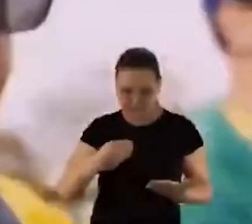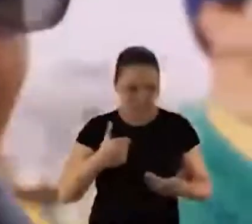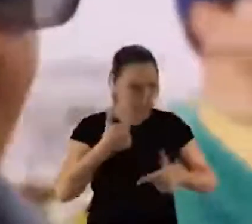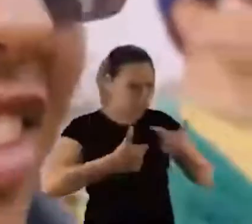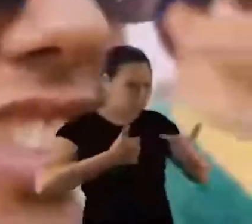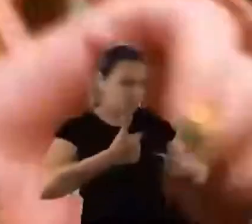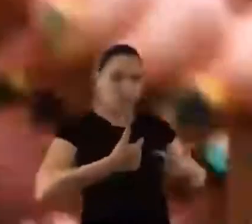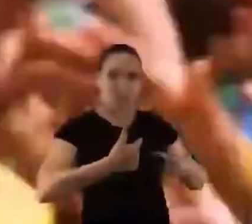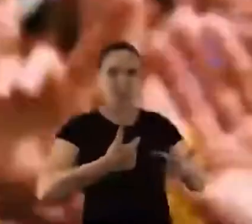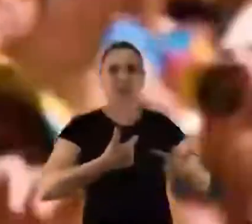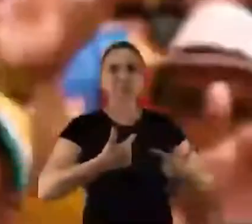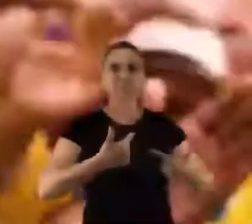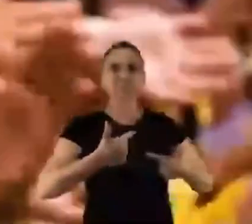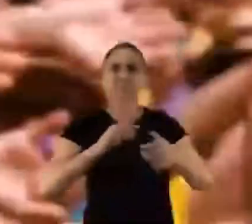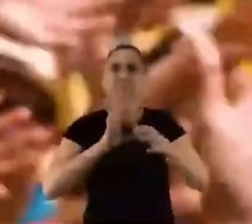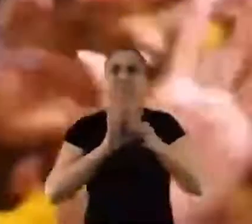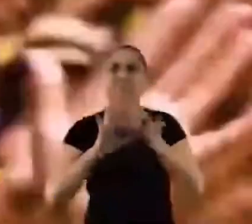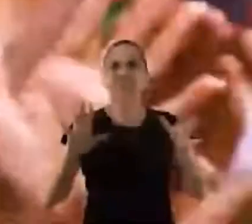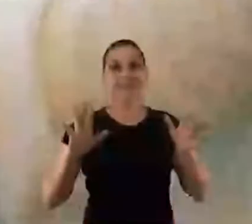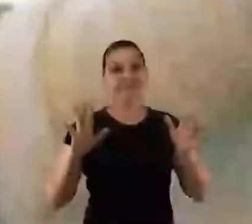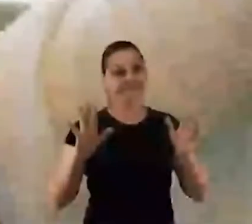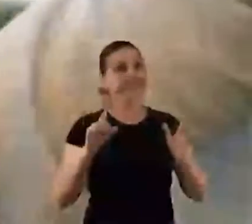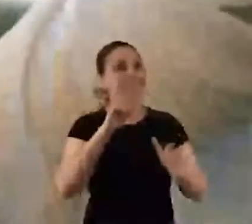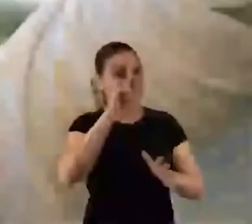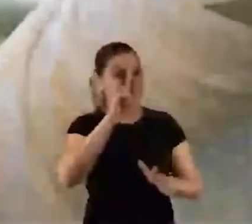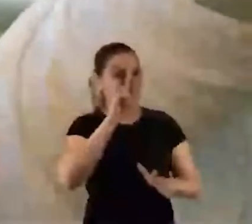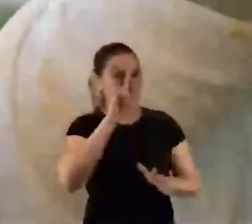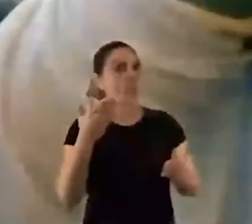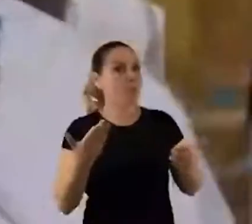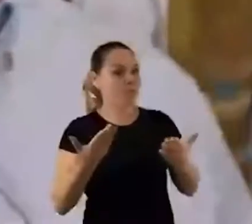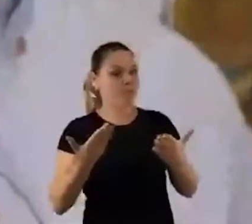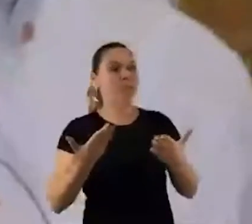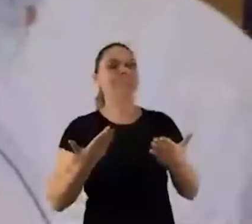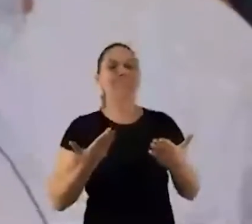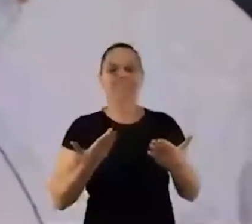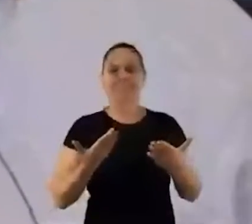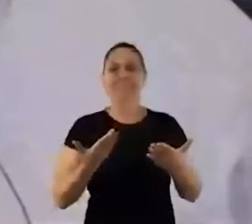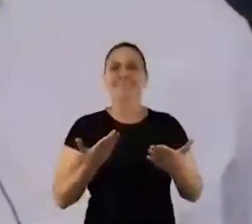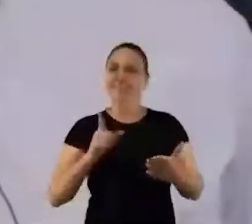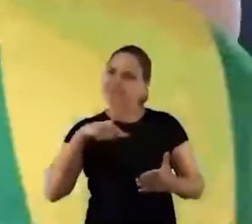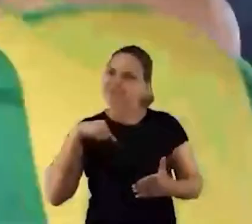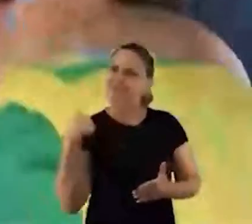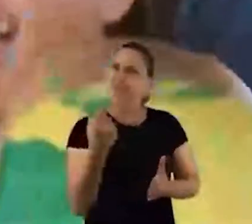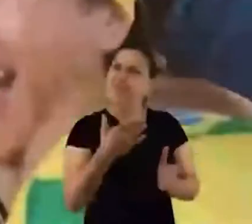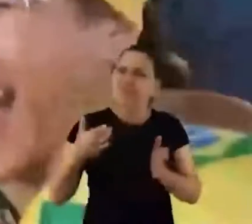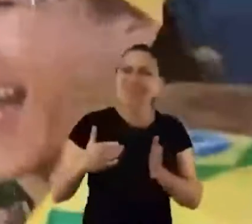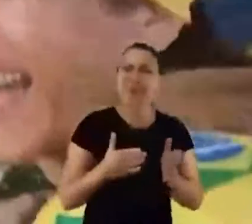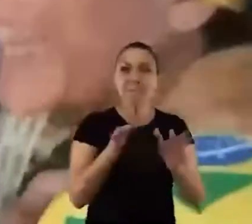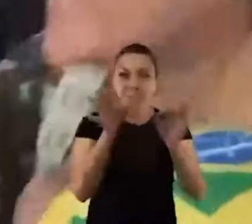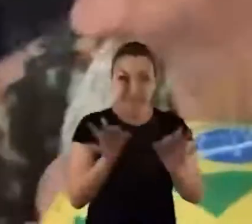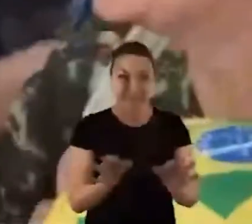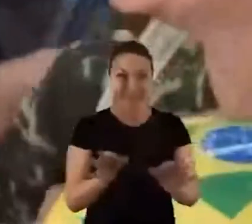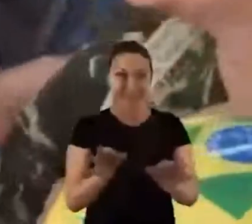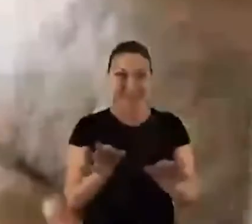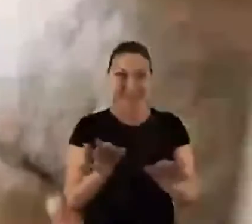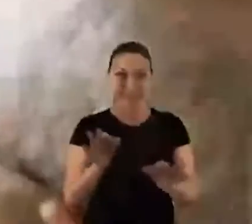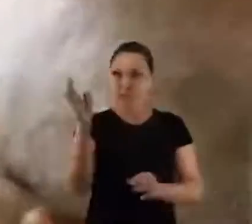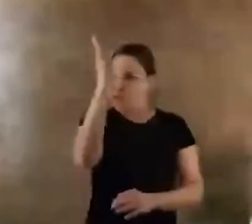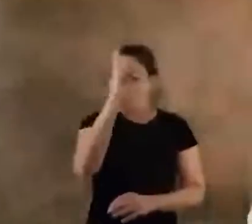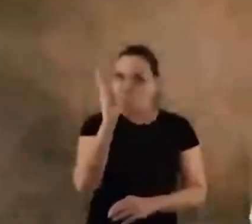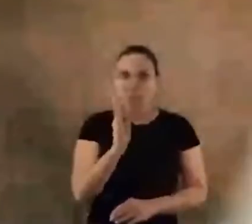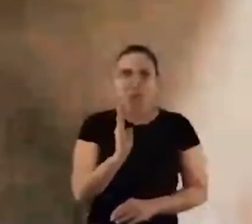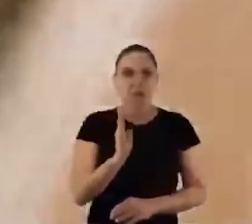E para terminar, para o Brasil, Deus te levantou, nós já cremos. Deus te